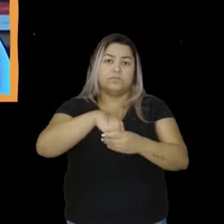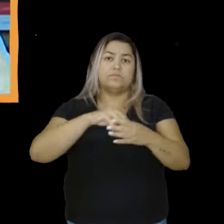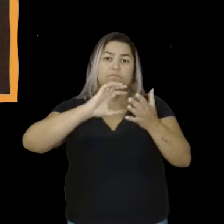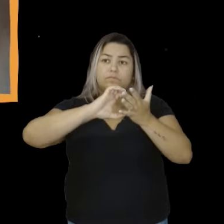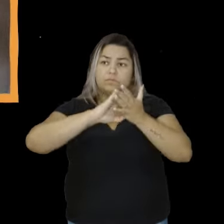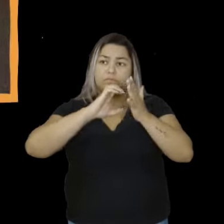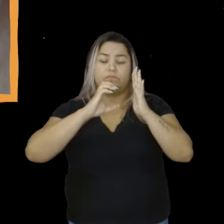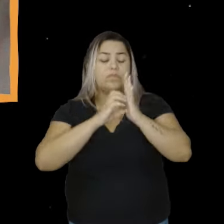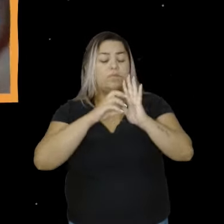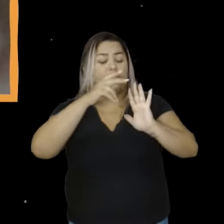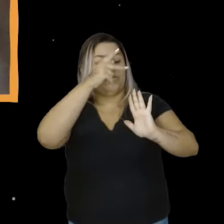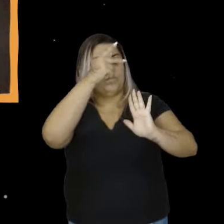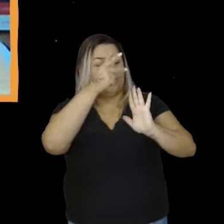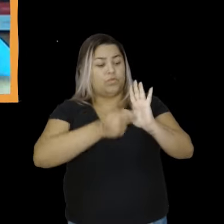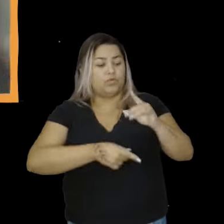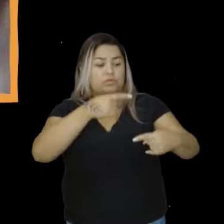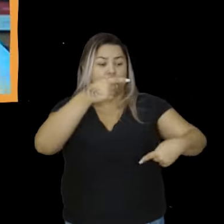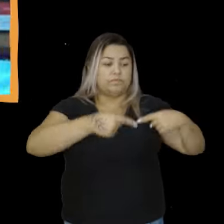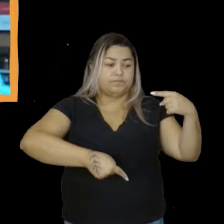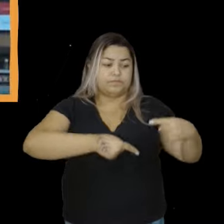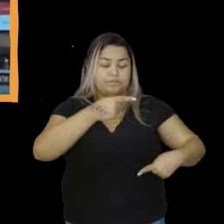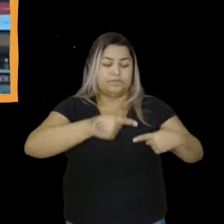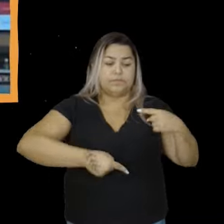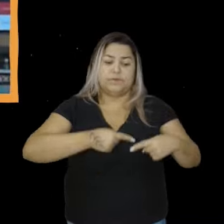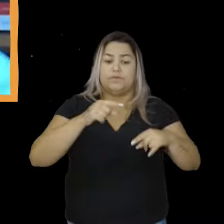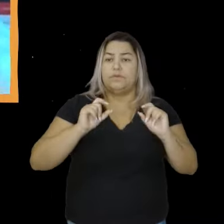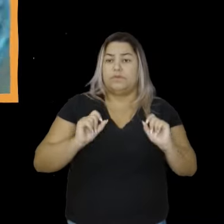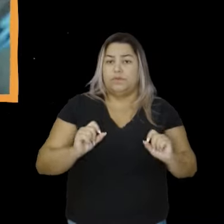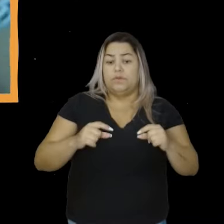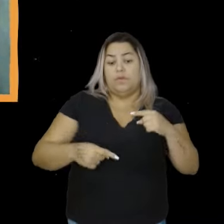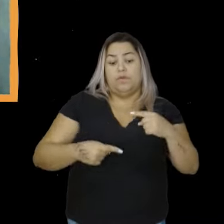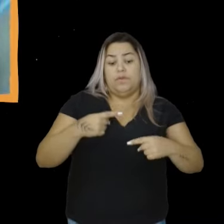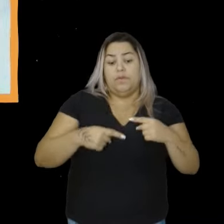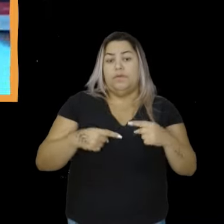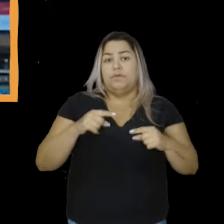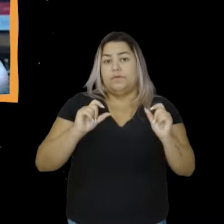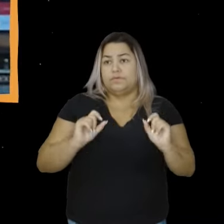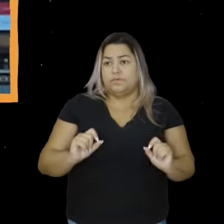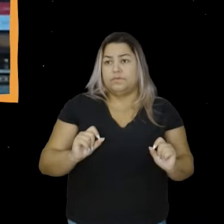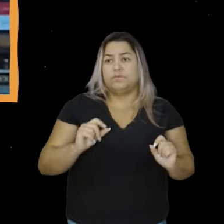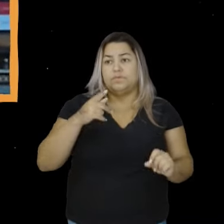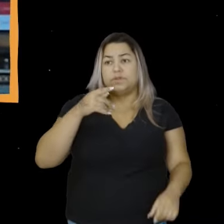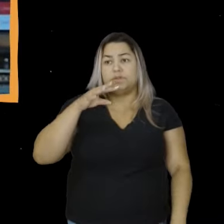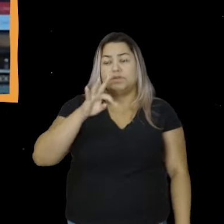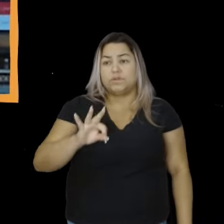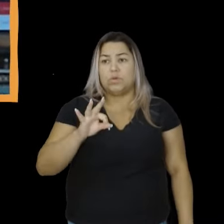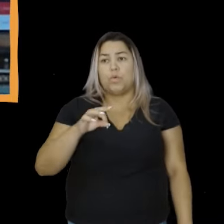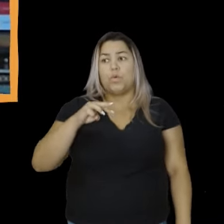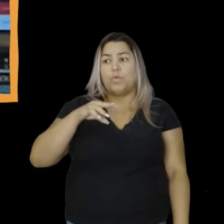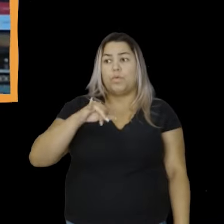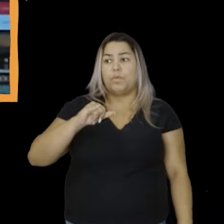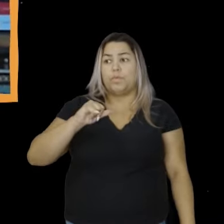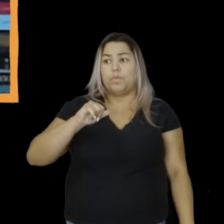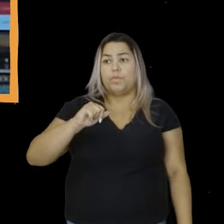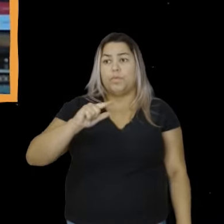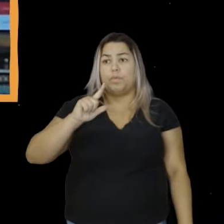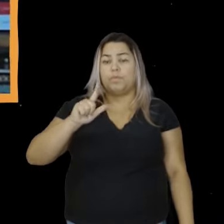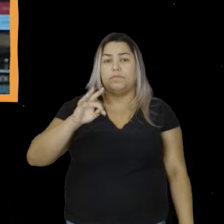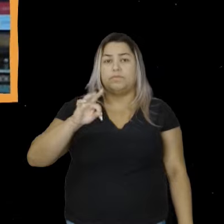partir de um projeto político e de uma tática política. Eu entrei no PT como militante